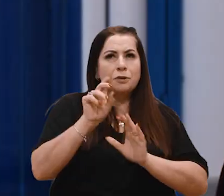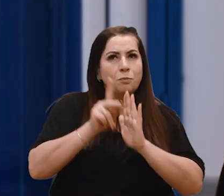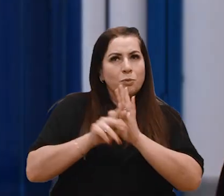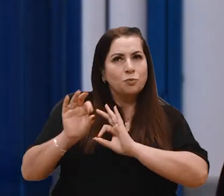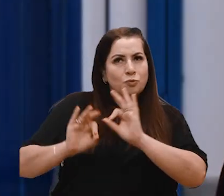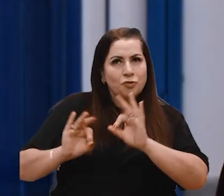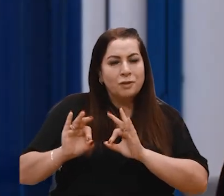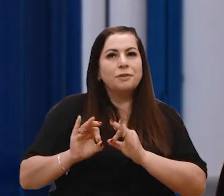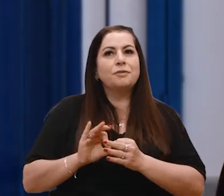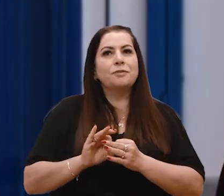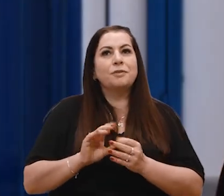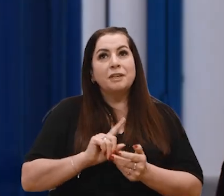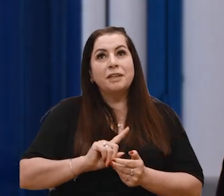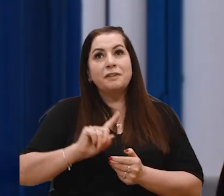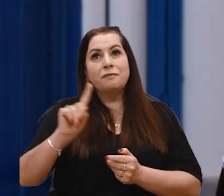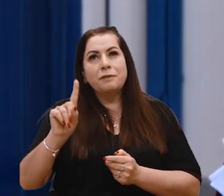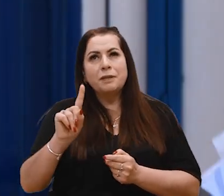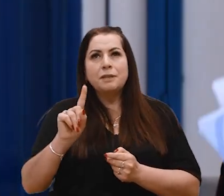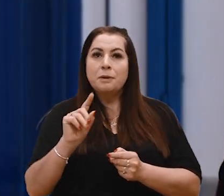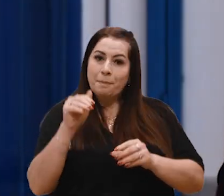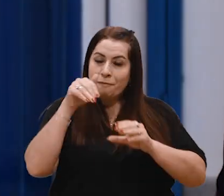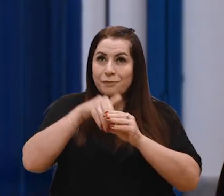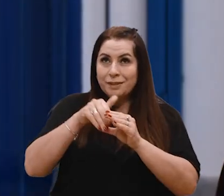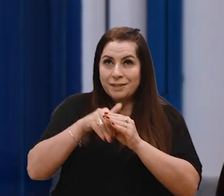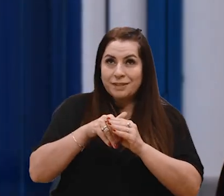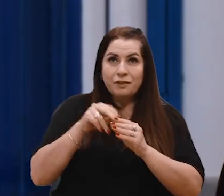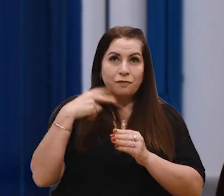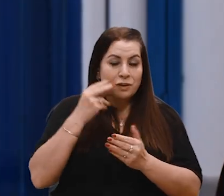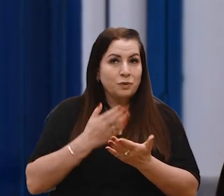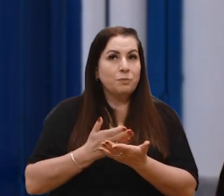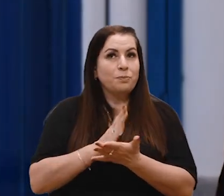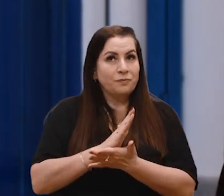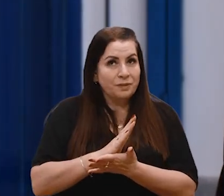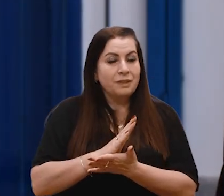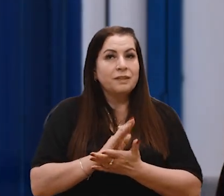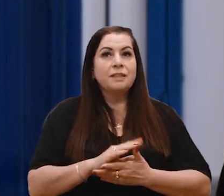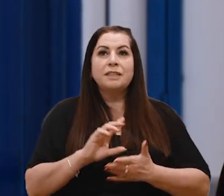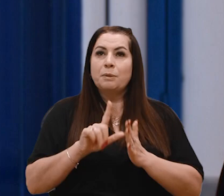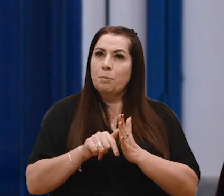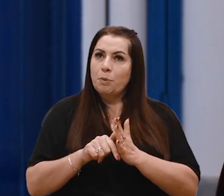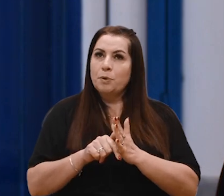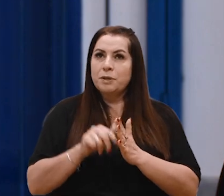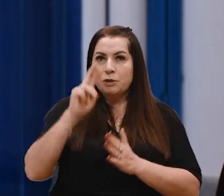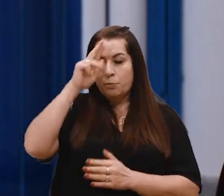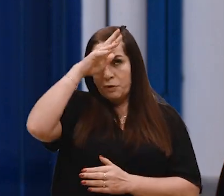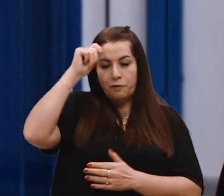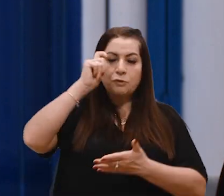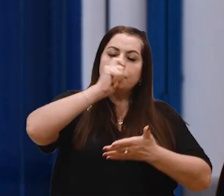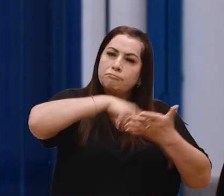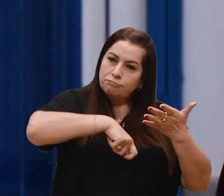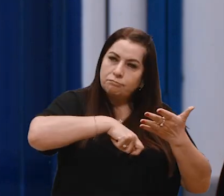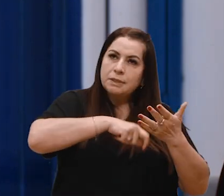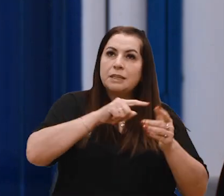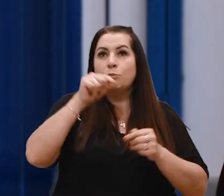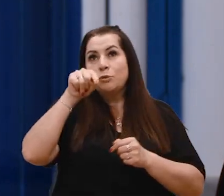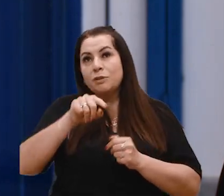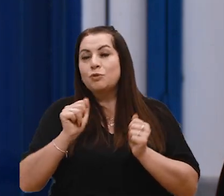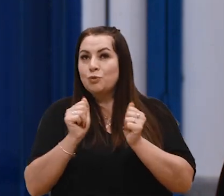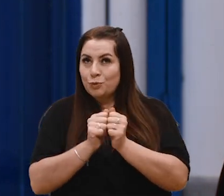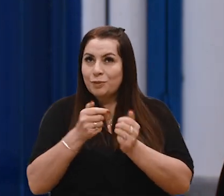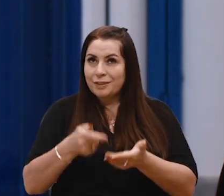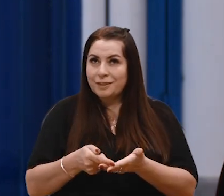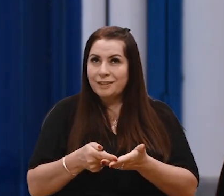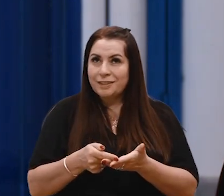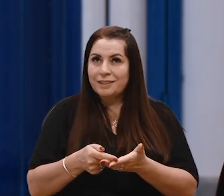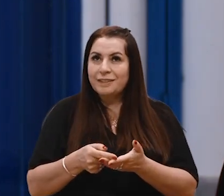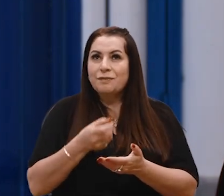lei. Fizeram o projeto, levaram a plenário, os vereadores aprovaram, depois disso o prefeito sancionou e por